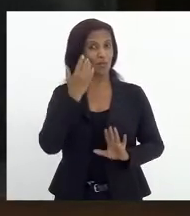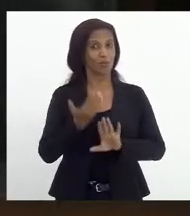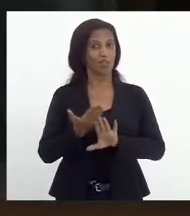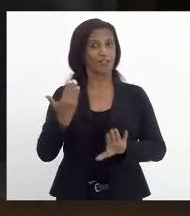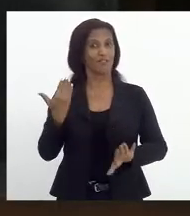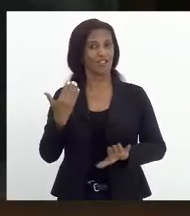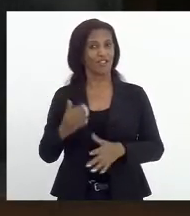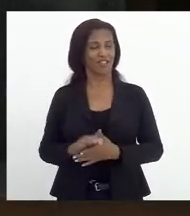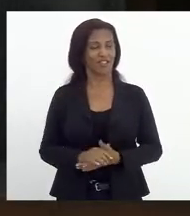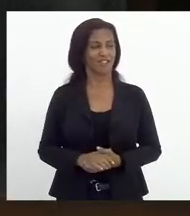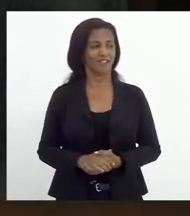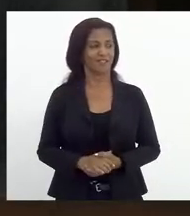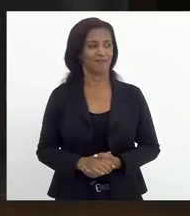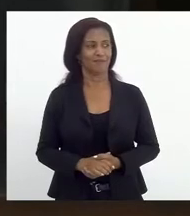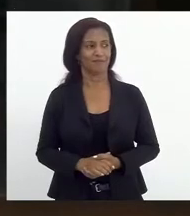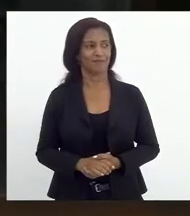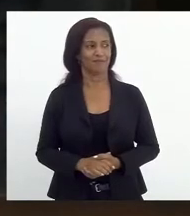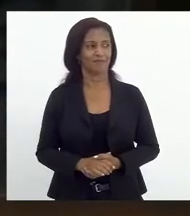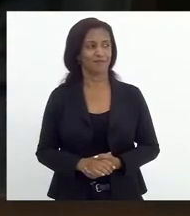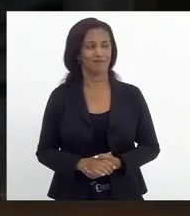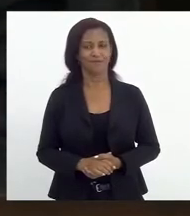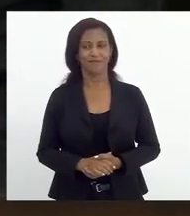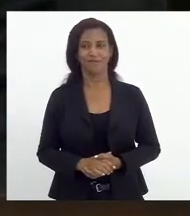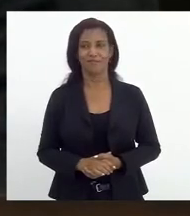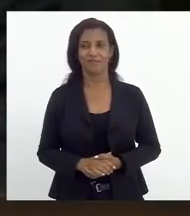é o contrário.